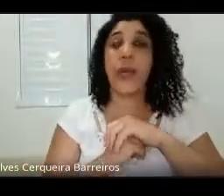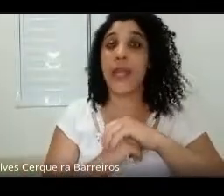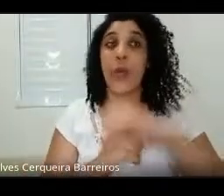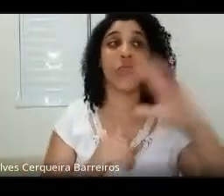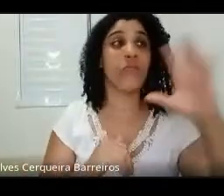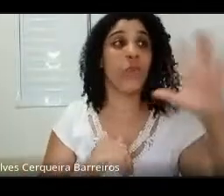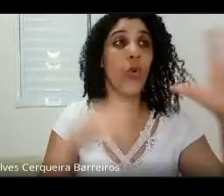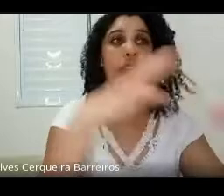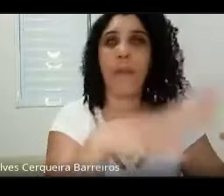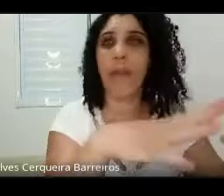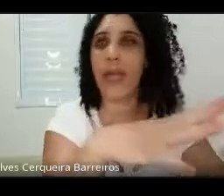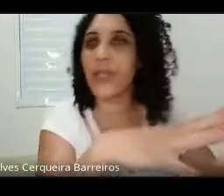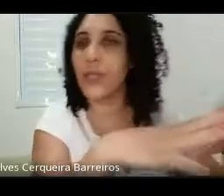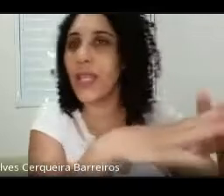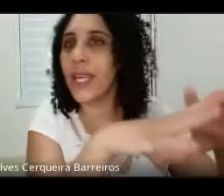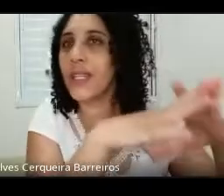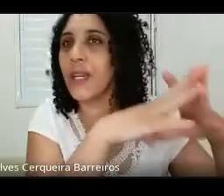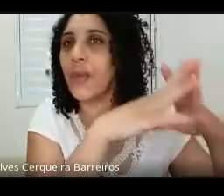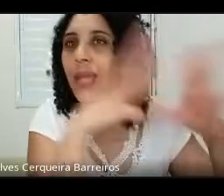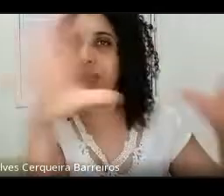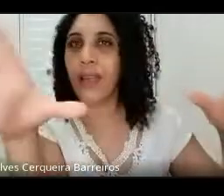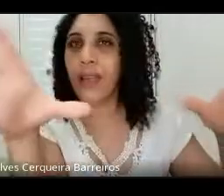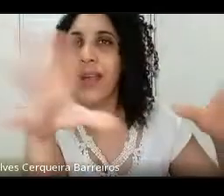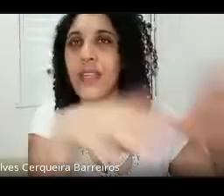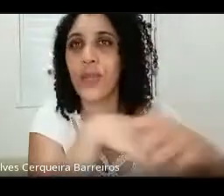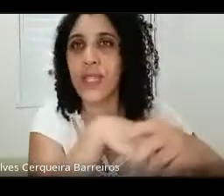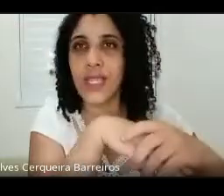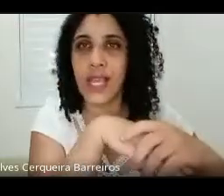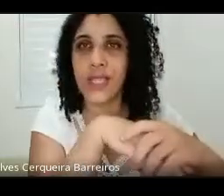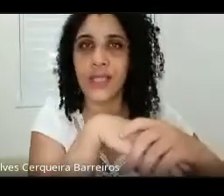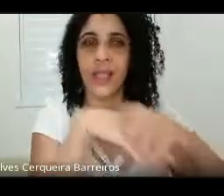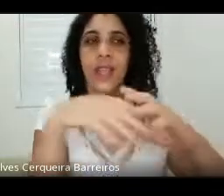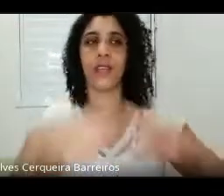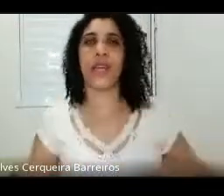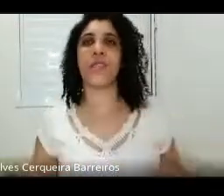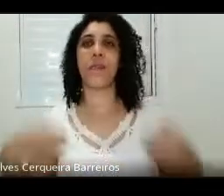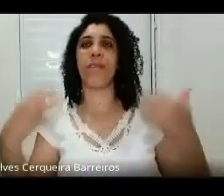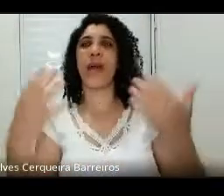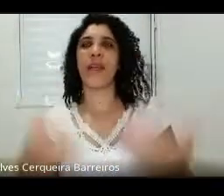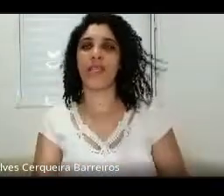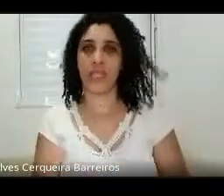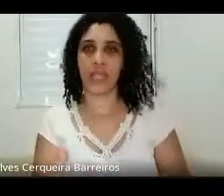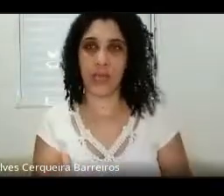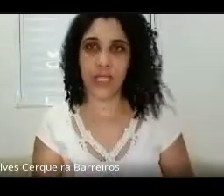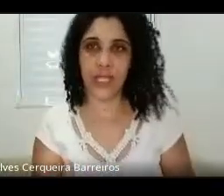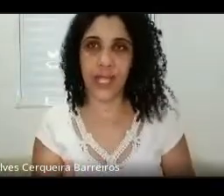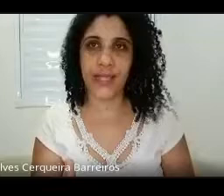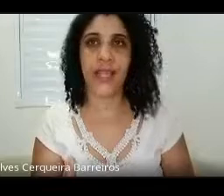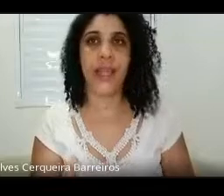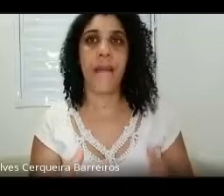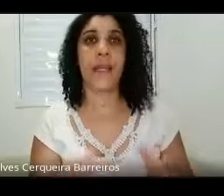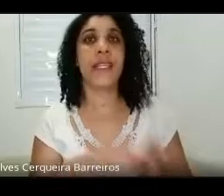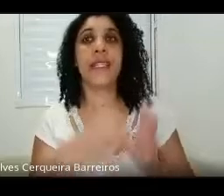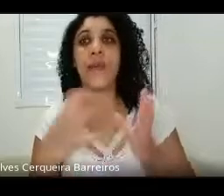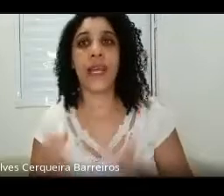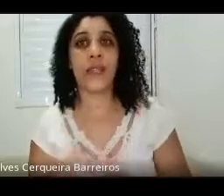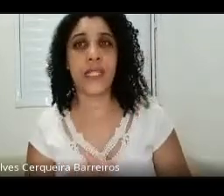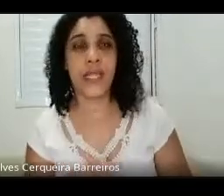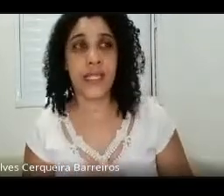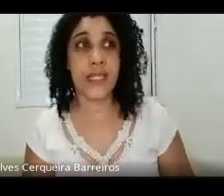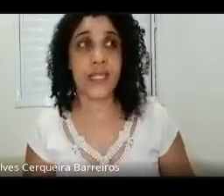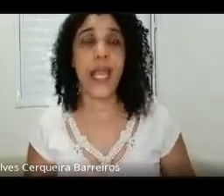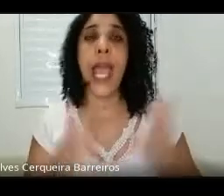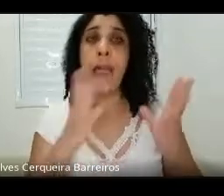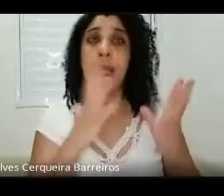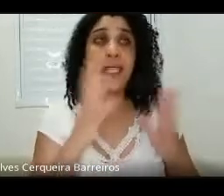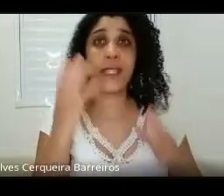local. Então, o alfabeto, ele não é a língua de sinais. Ele faz parte da língua de sinais, mas ele não é a língua de